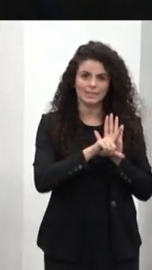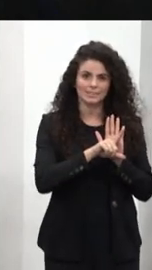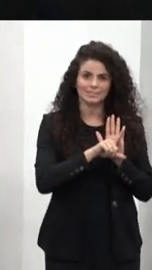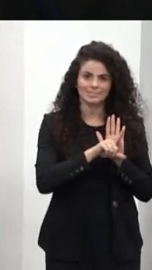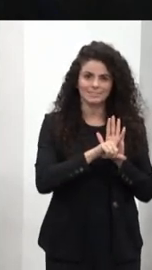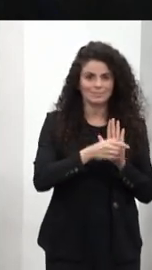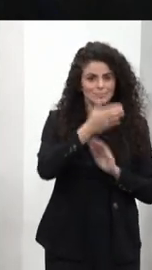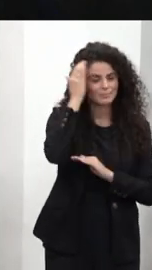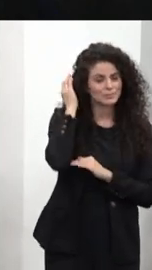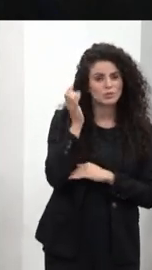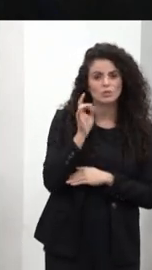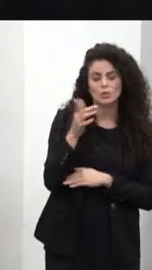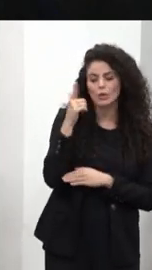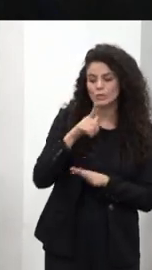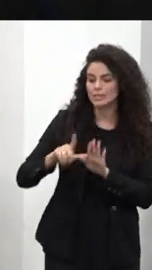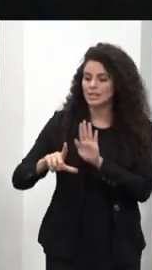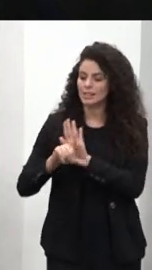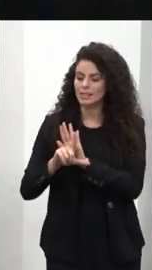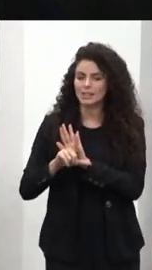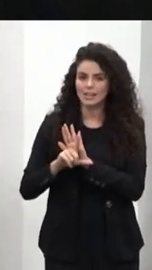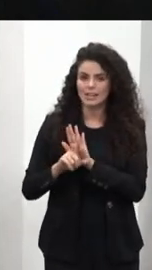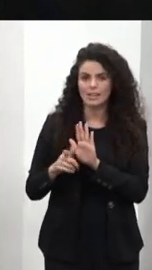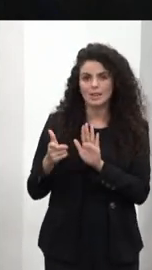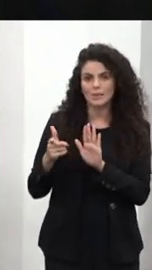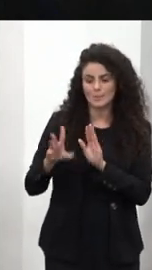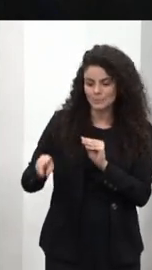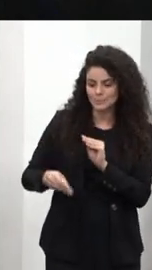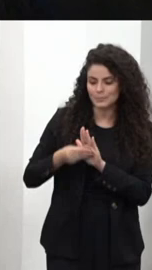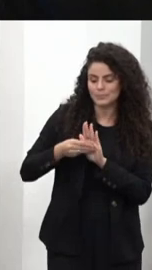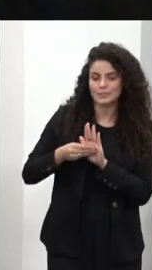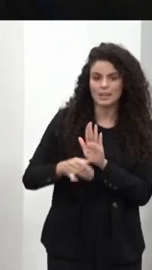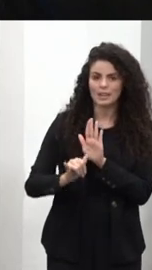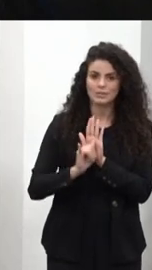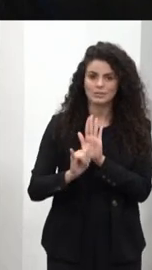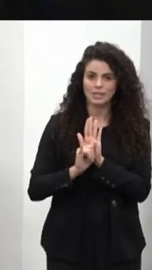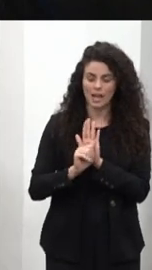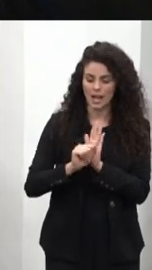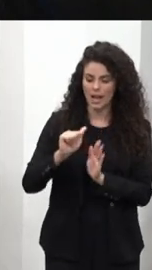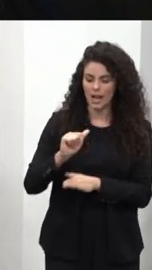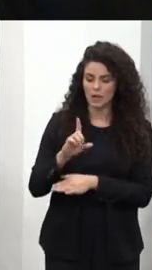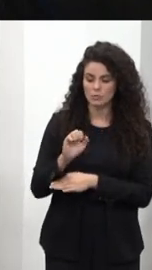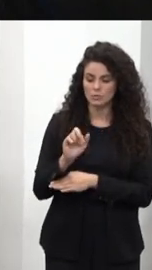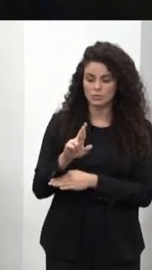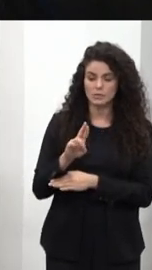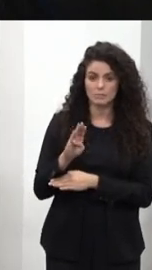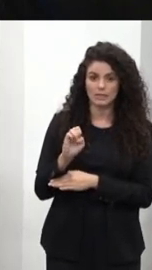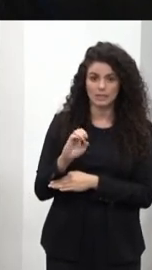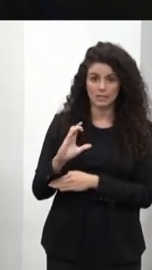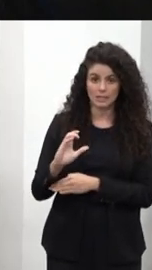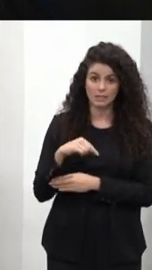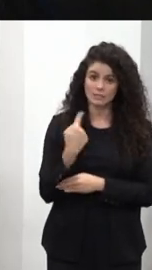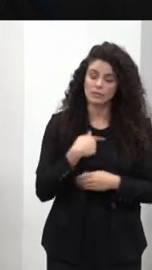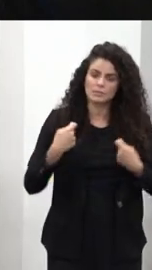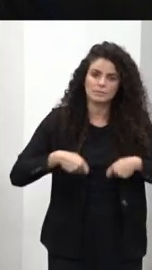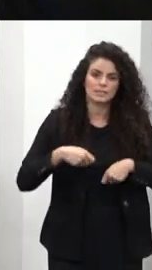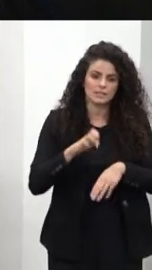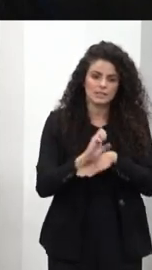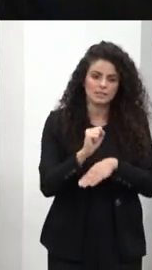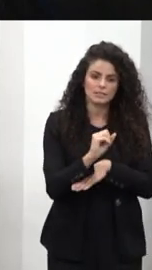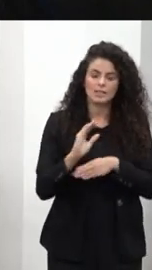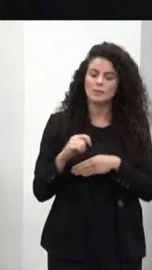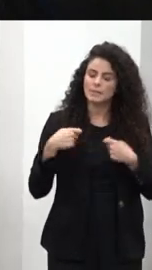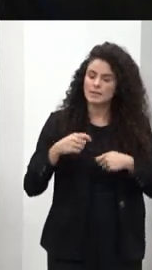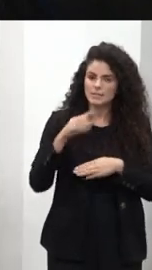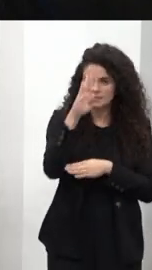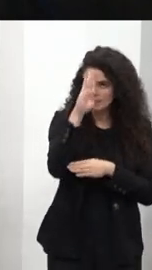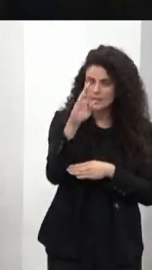E aí deputada de né e a casa todos que estão nos assistindo a gente precisa que Santa Catarina seja novamente Pioneira